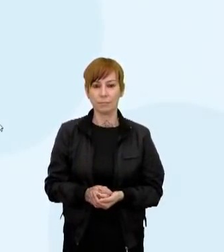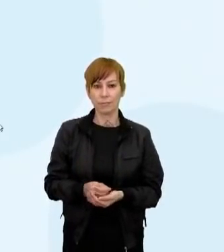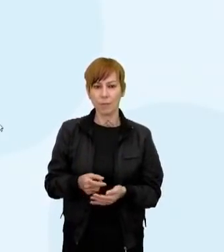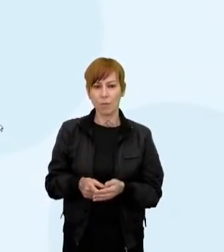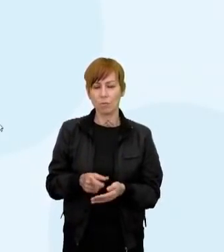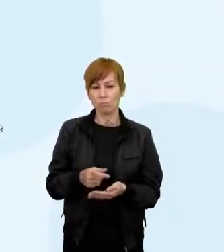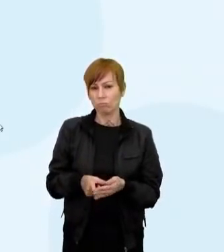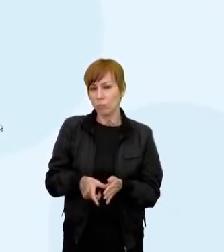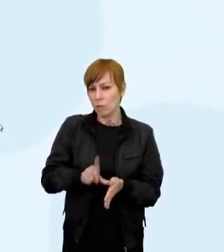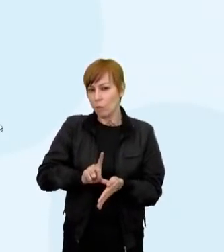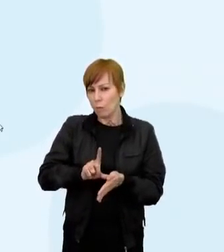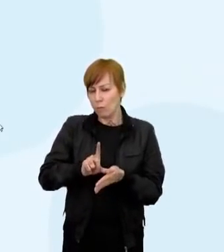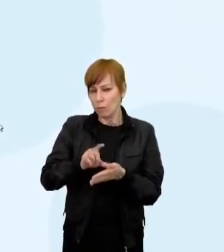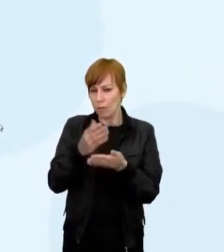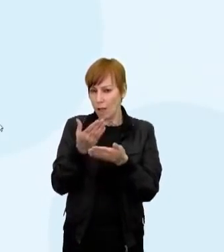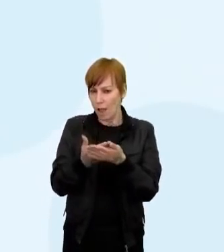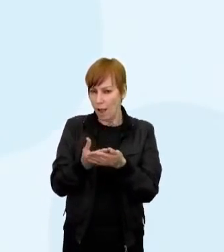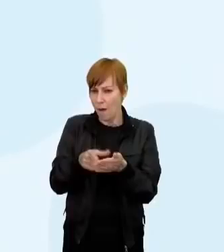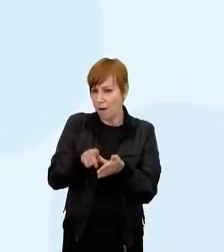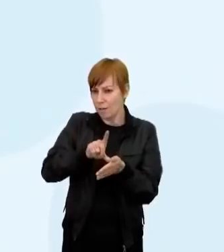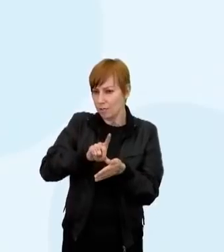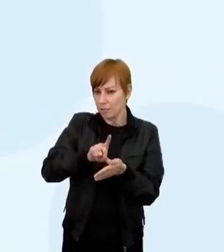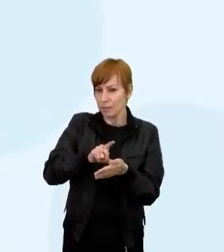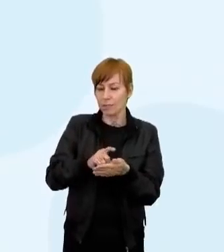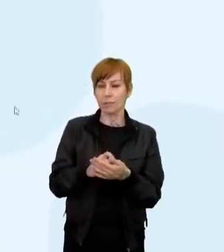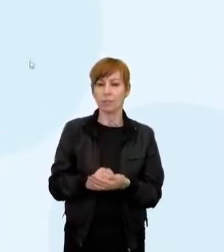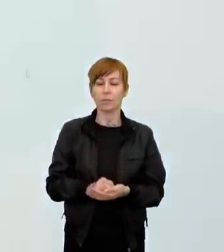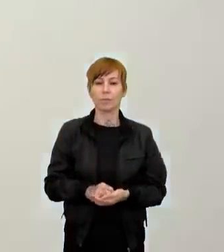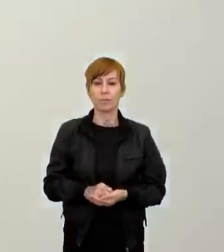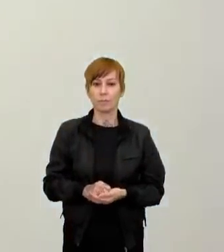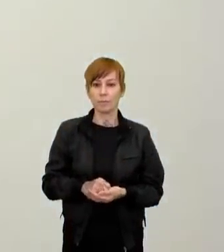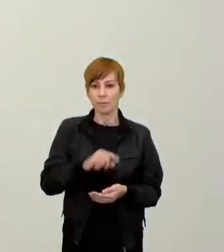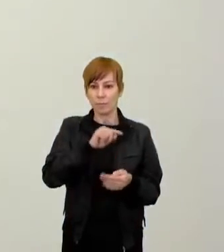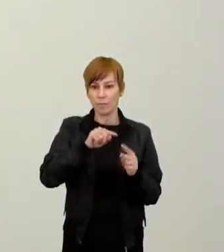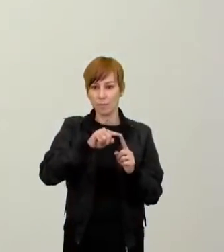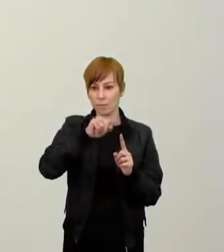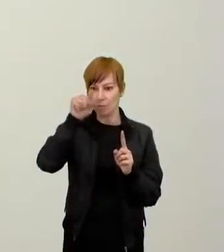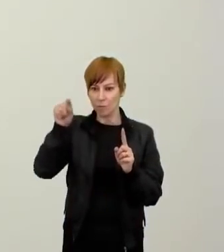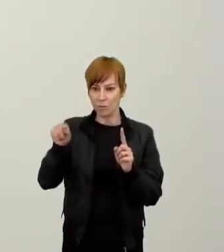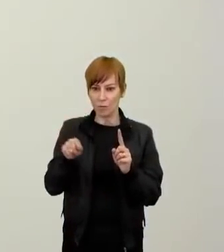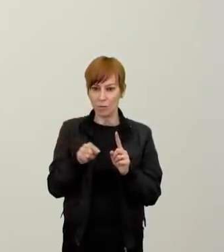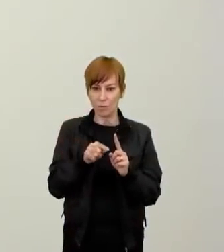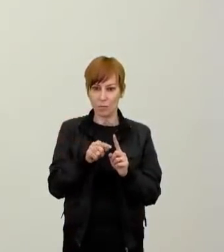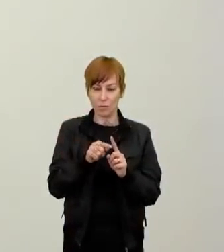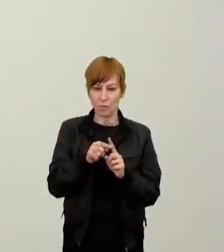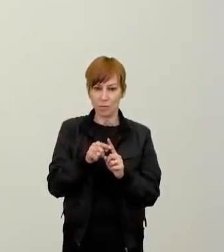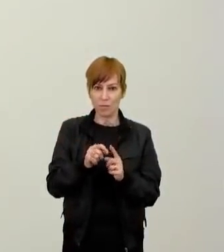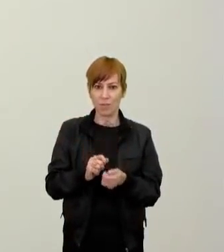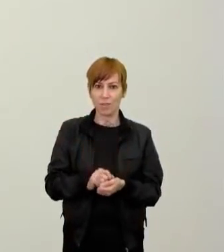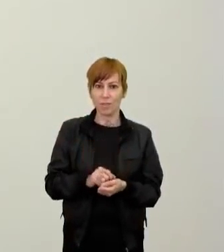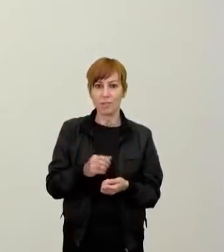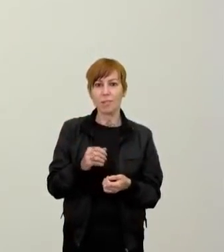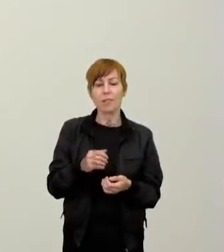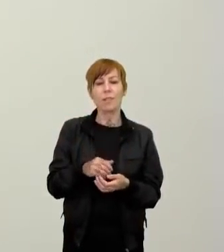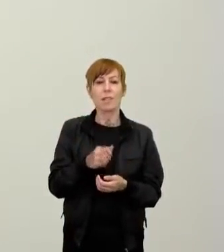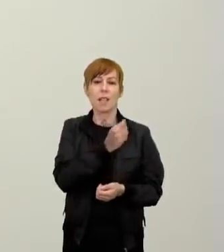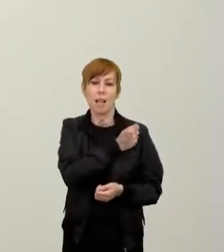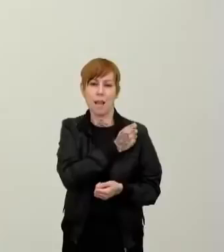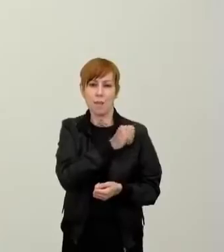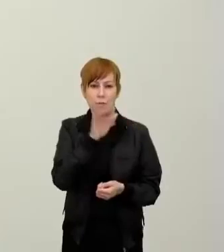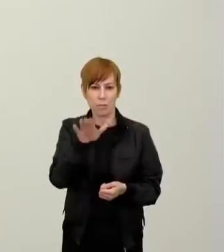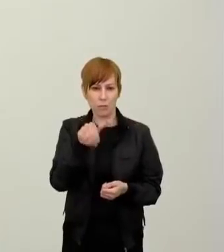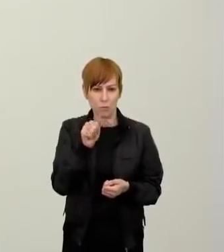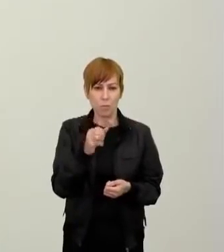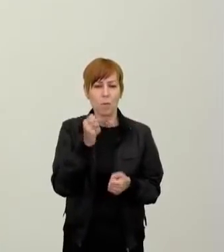anterior, aquela aula da circunferência, só para a gente aparar algumas arestas aí. Uma aluninha me chamou e falou assim, professora, dá para